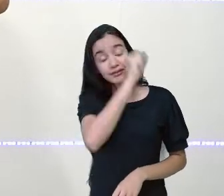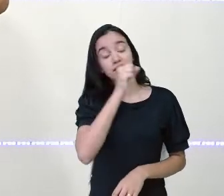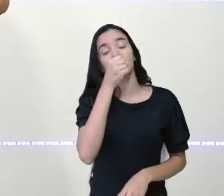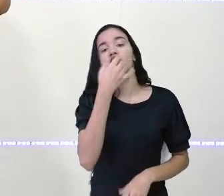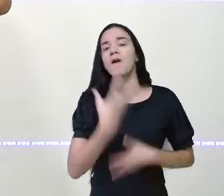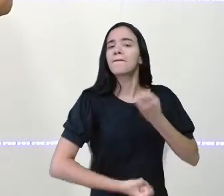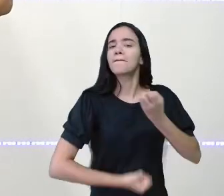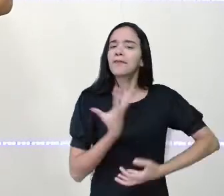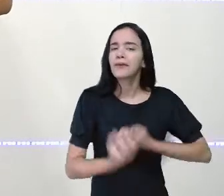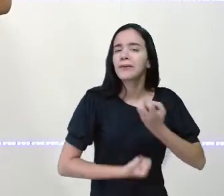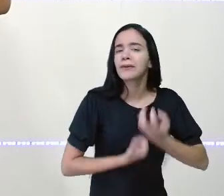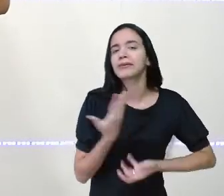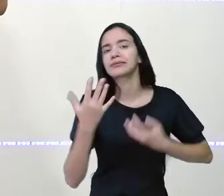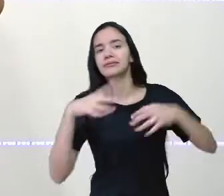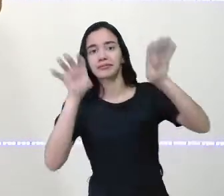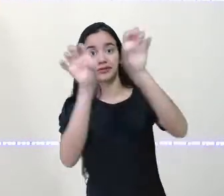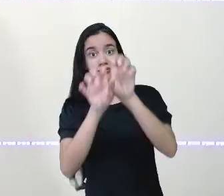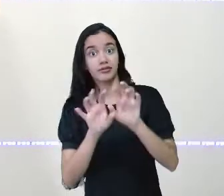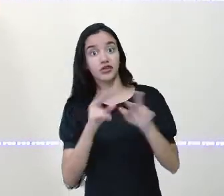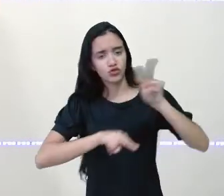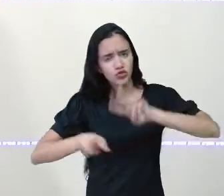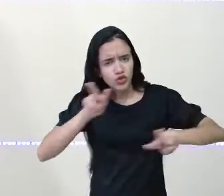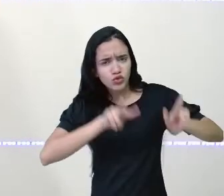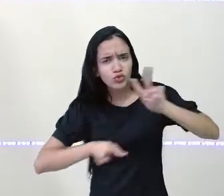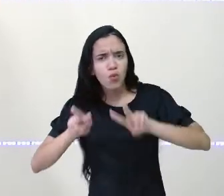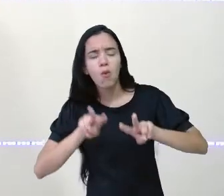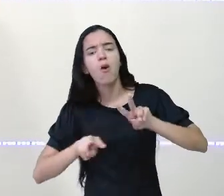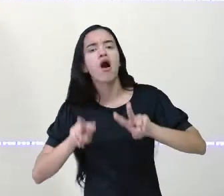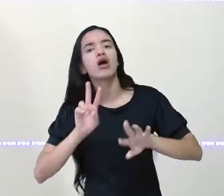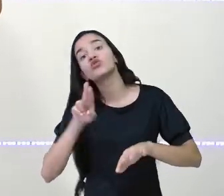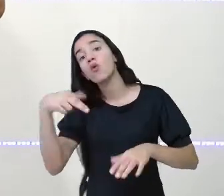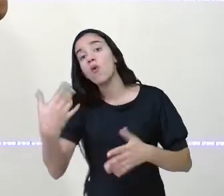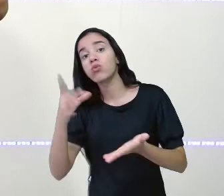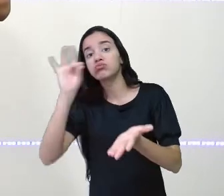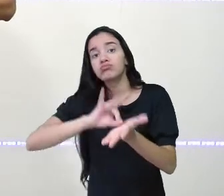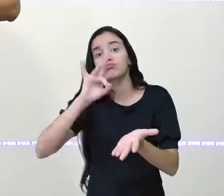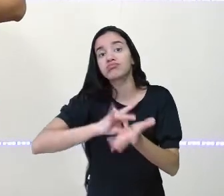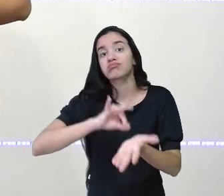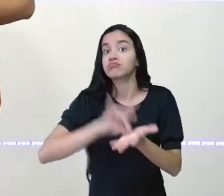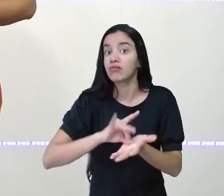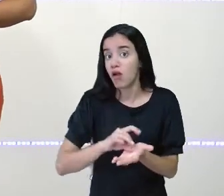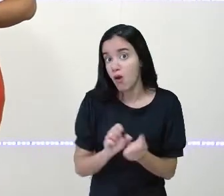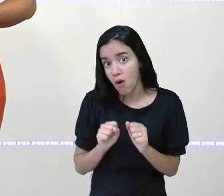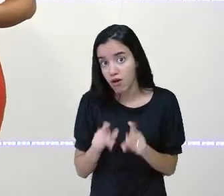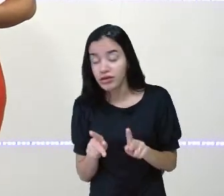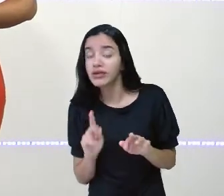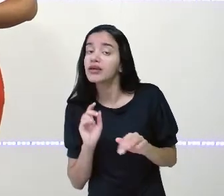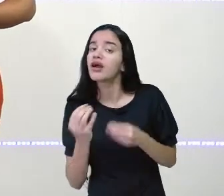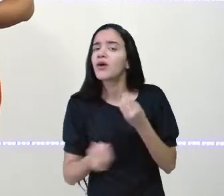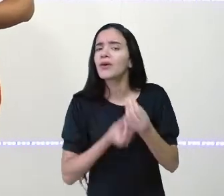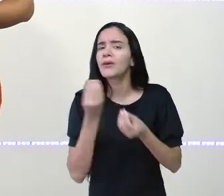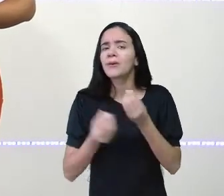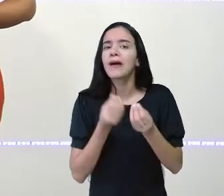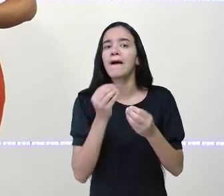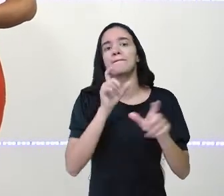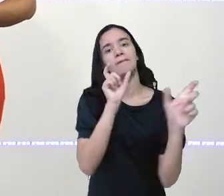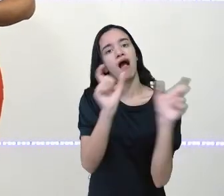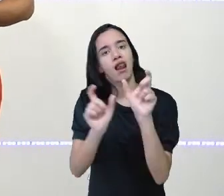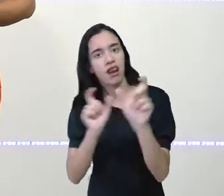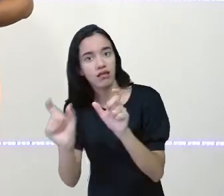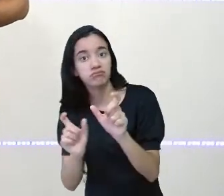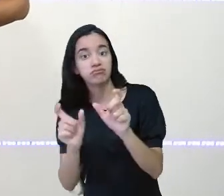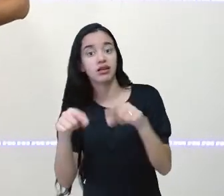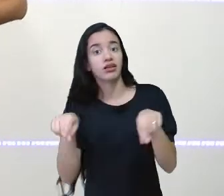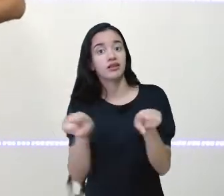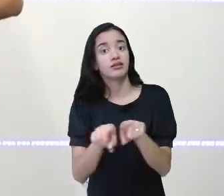Poemas visuais ou concretos, eles podem ser chamados também de poemas concretos, tá? São feitos por palavras